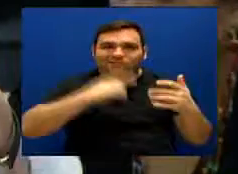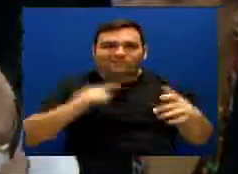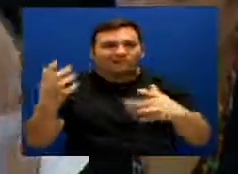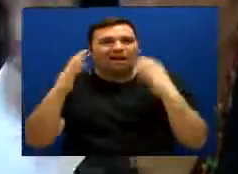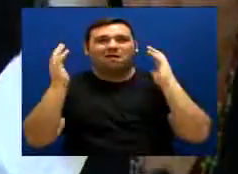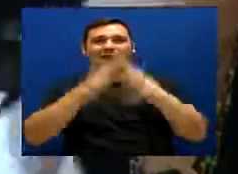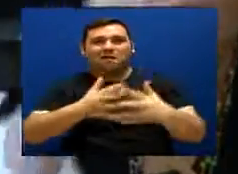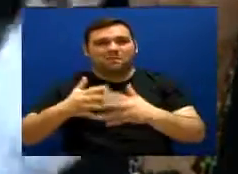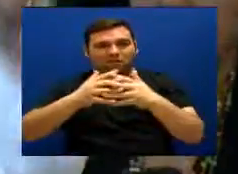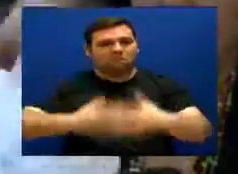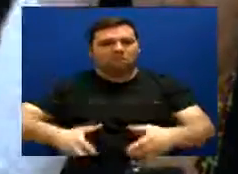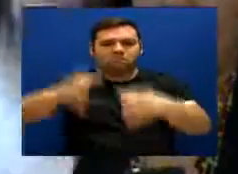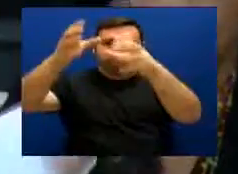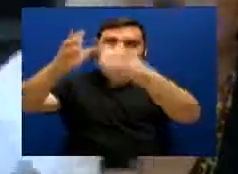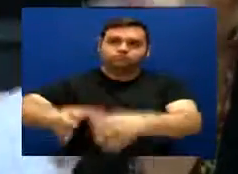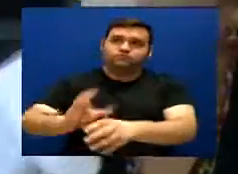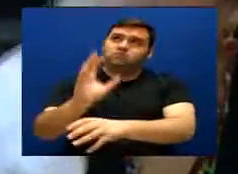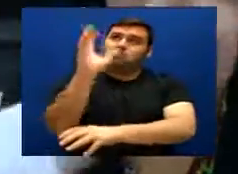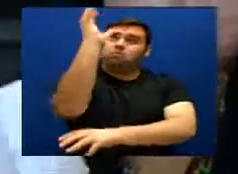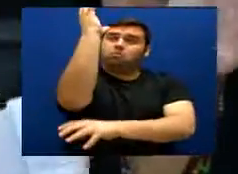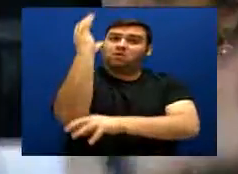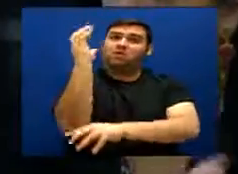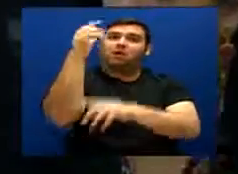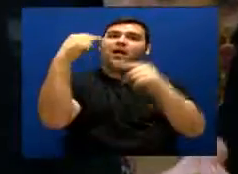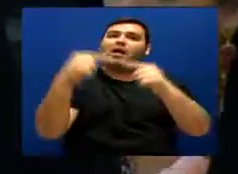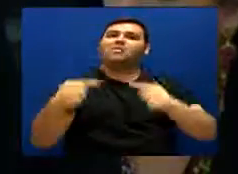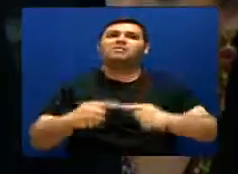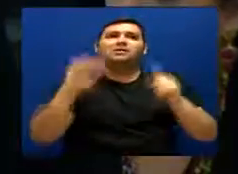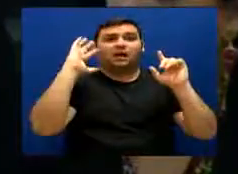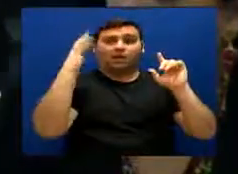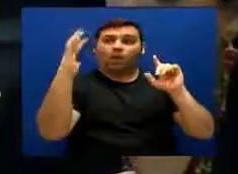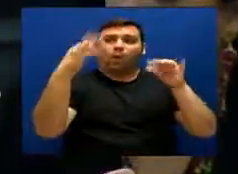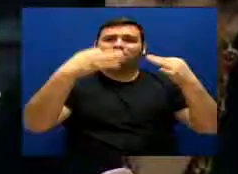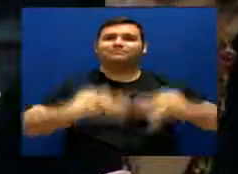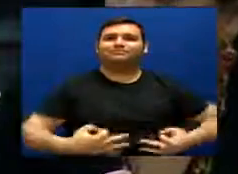ia e plantava aquela árvore que era adequada para aquele bairro, para aquela rua.